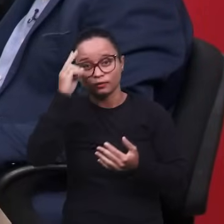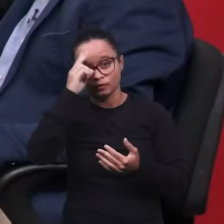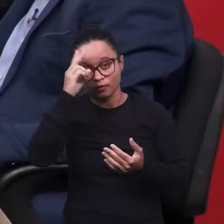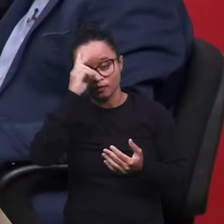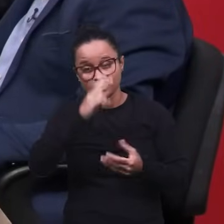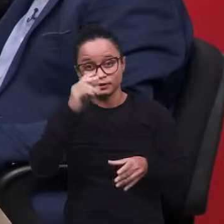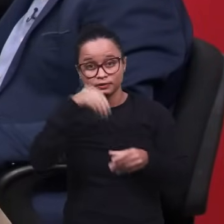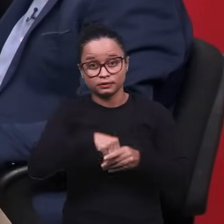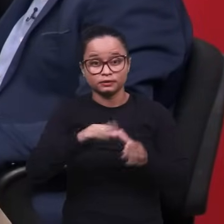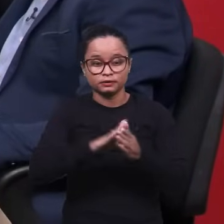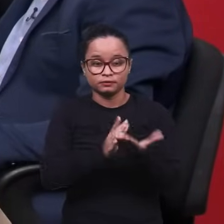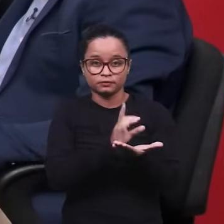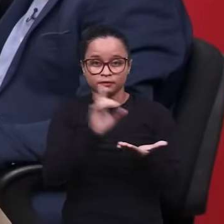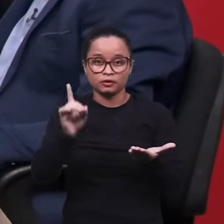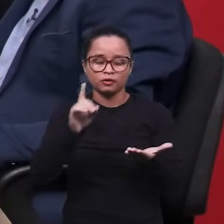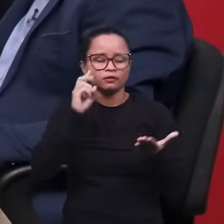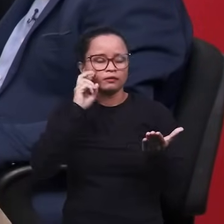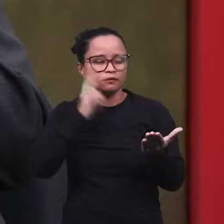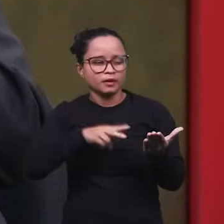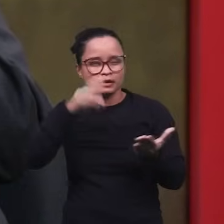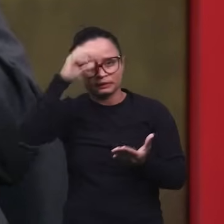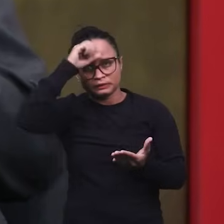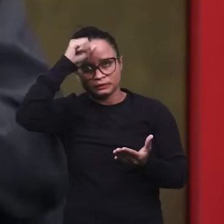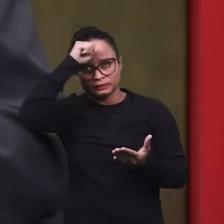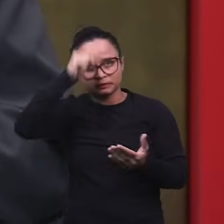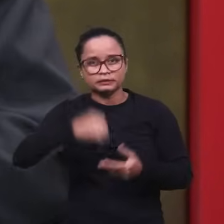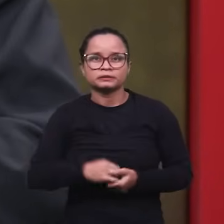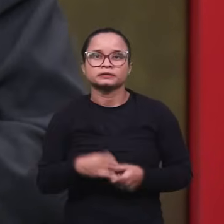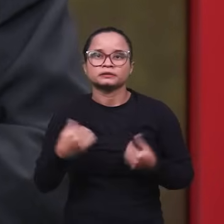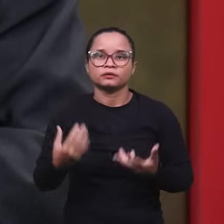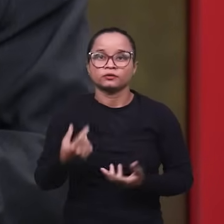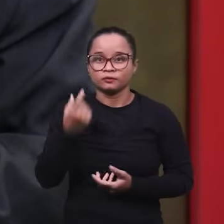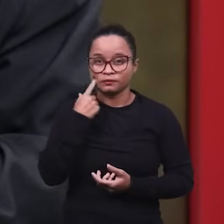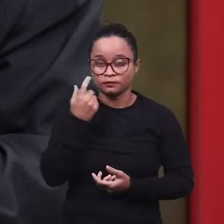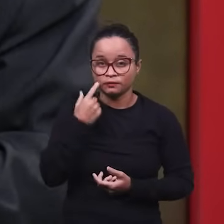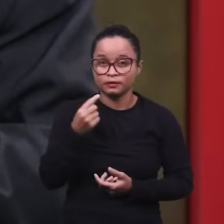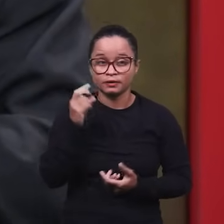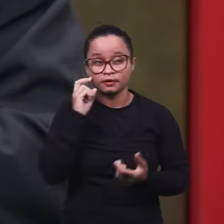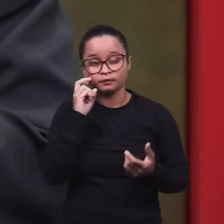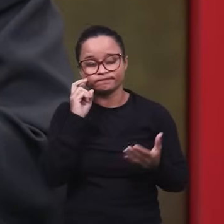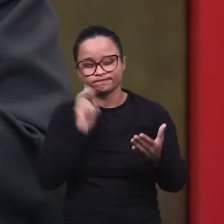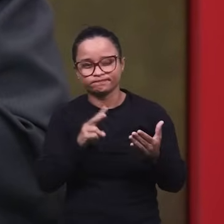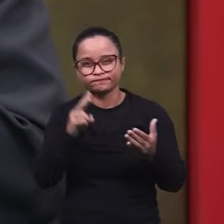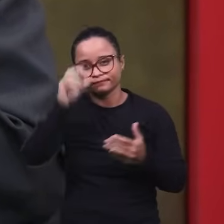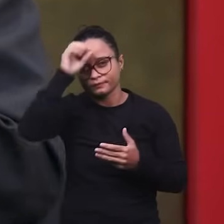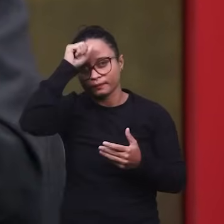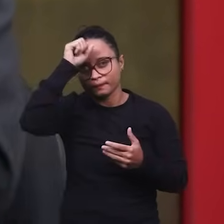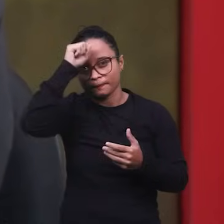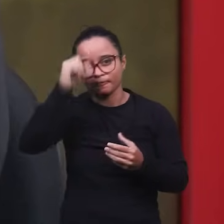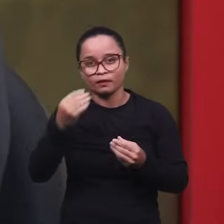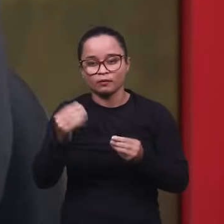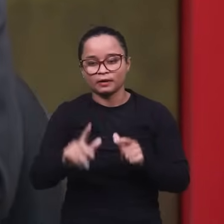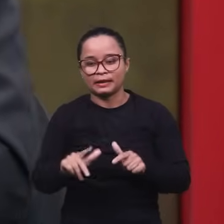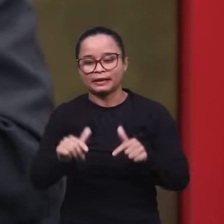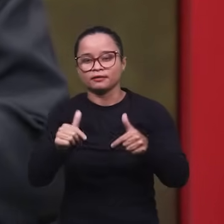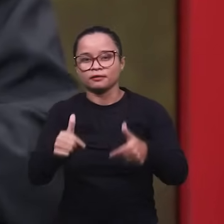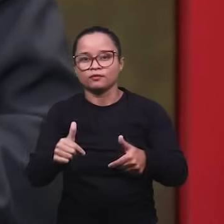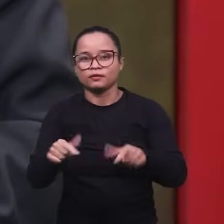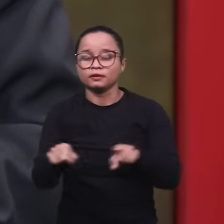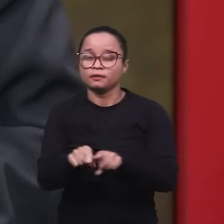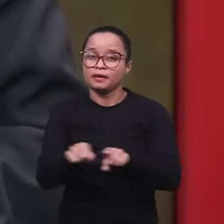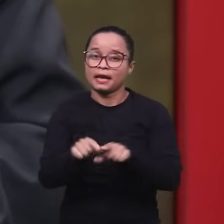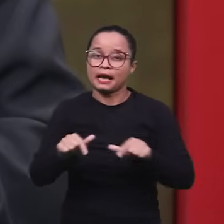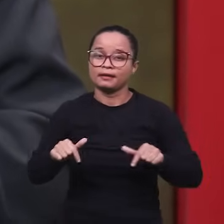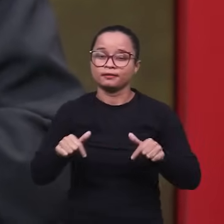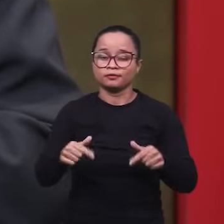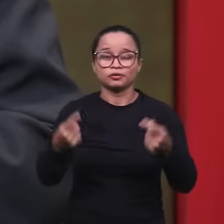Bíblia. Quando a gente vê, a gente aprende, falando para você aqui, quando a gente vê, a gente aprende o que fazer e o que não